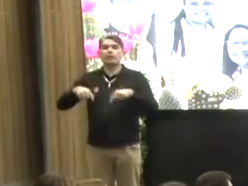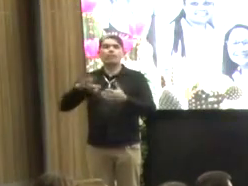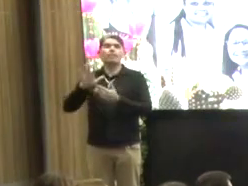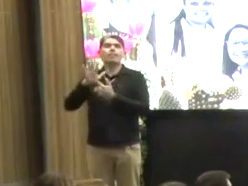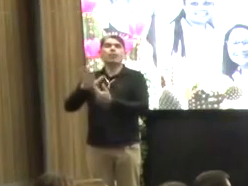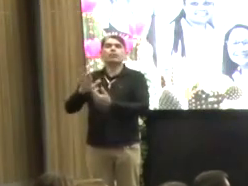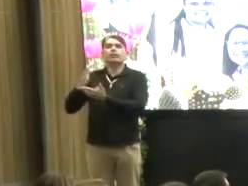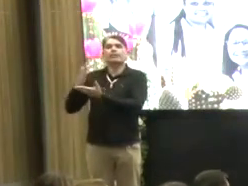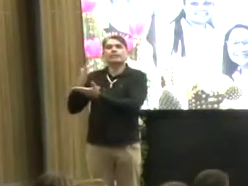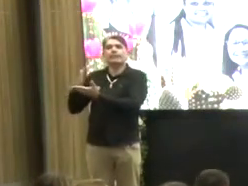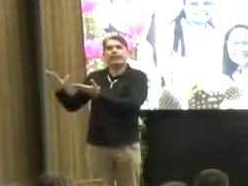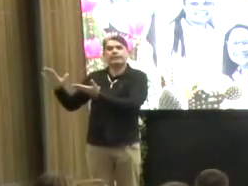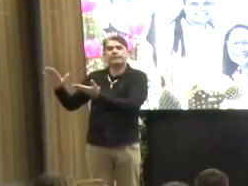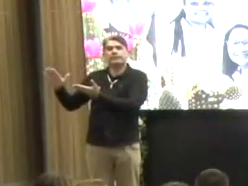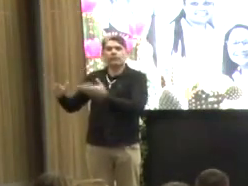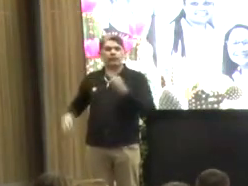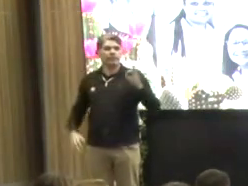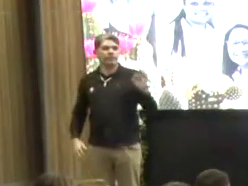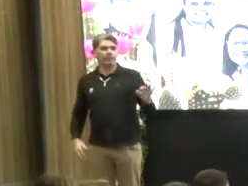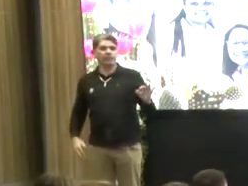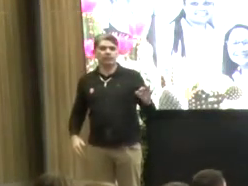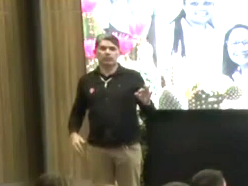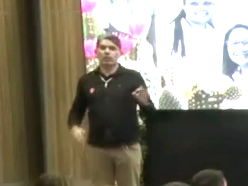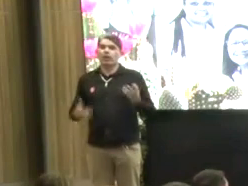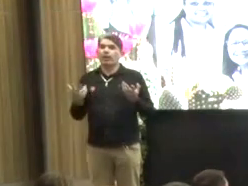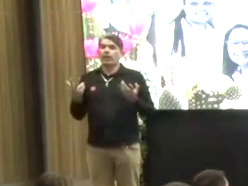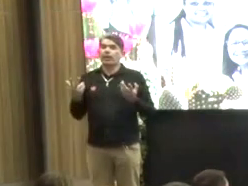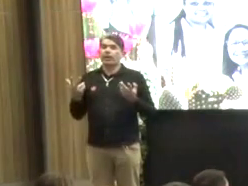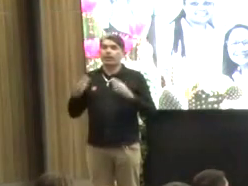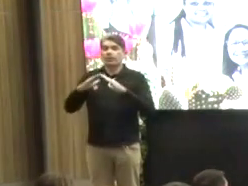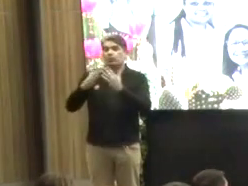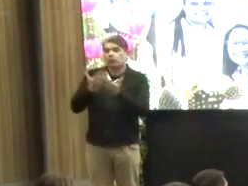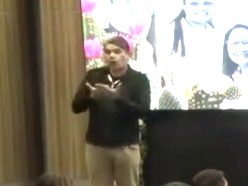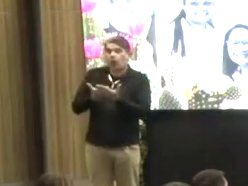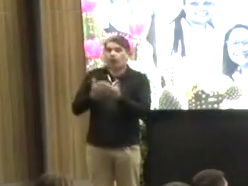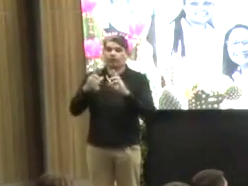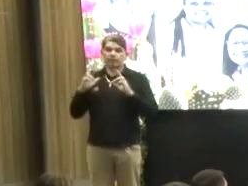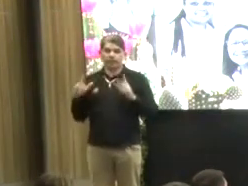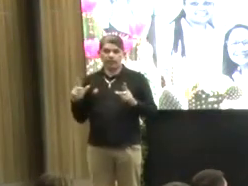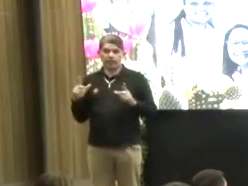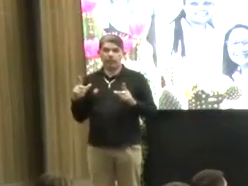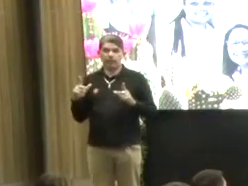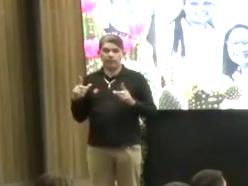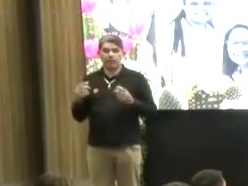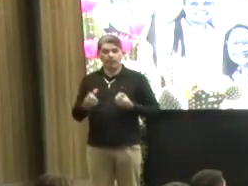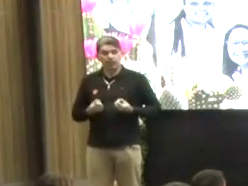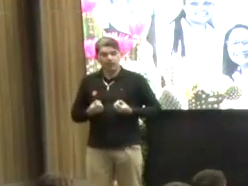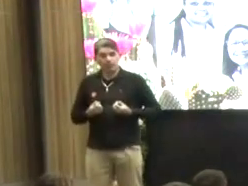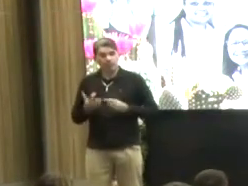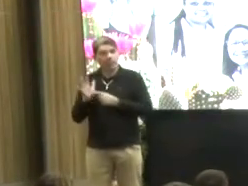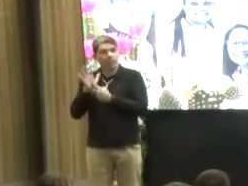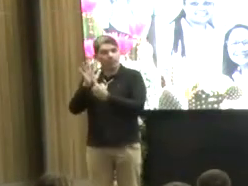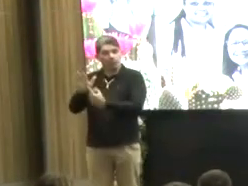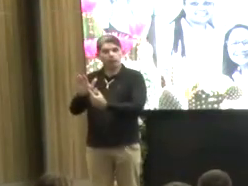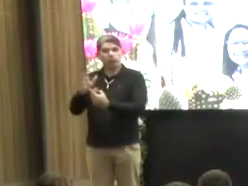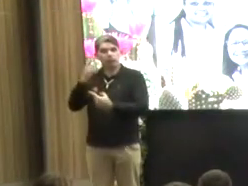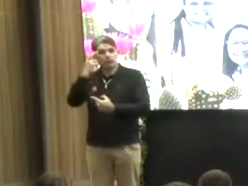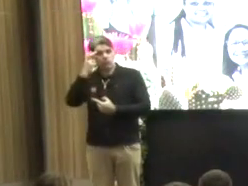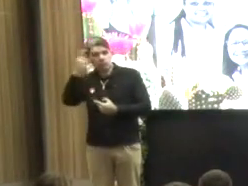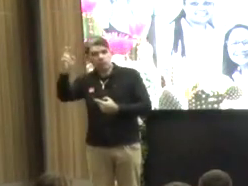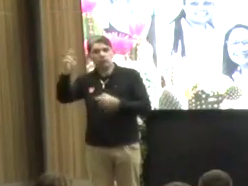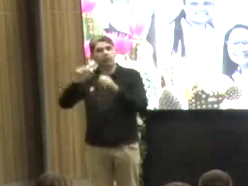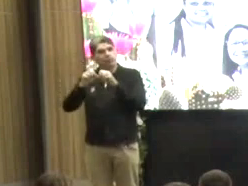a afirmação de uma escola diferente, que ela transborde, né, que ela modifique a sua cultura